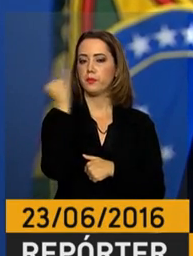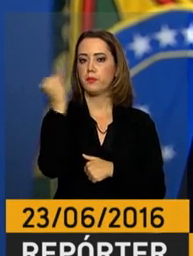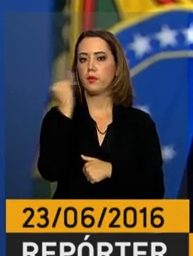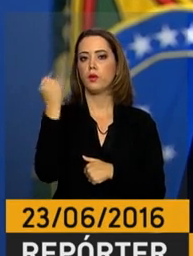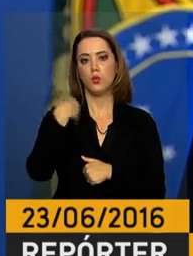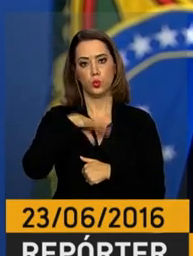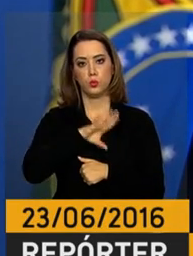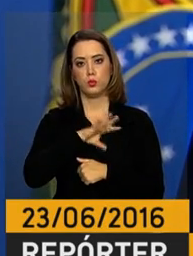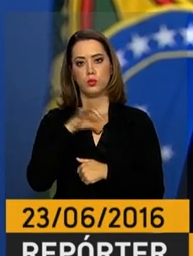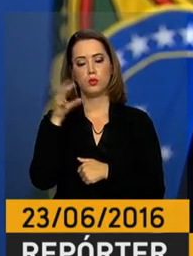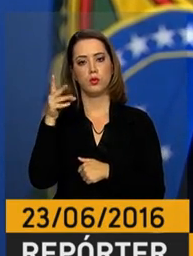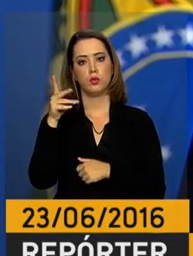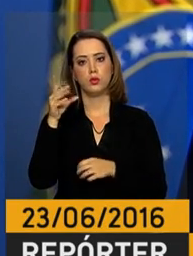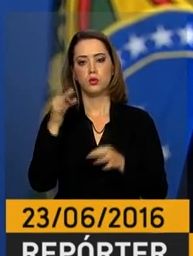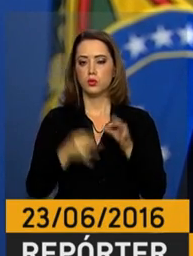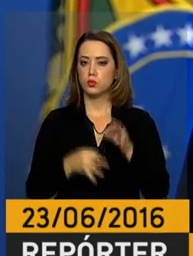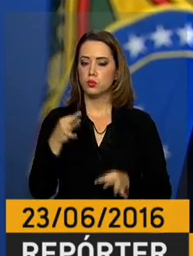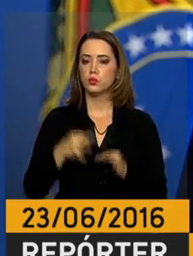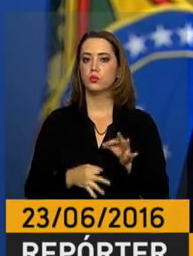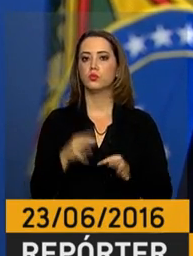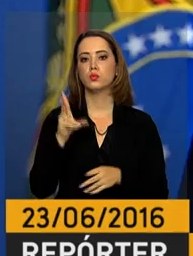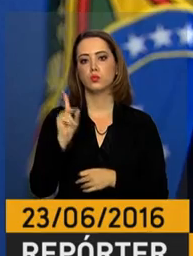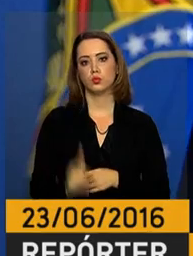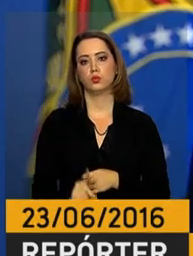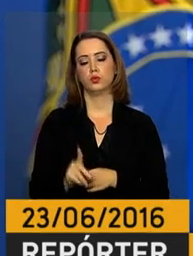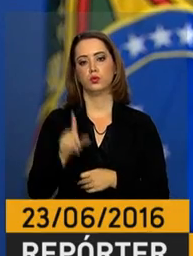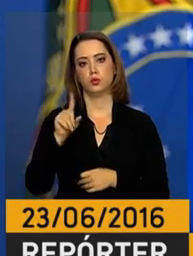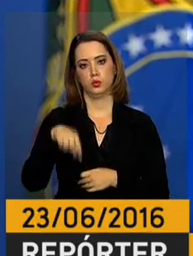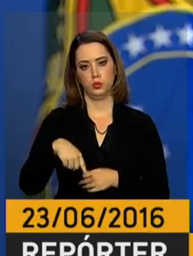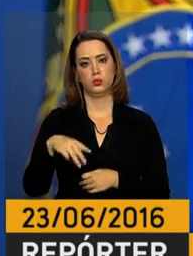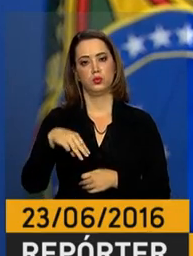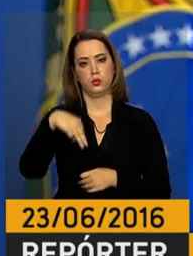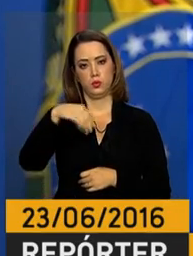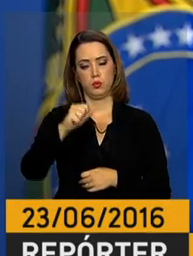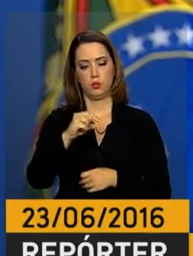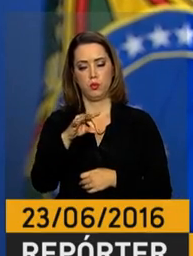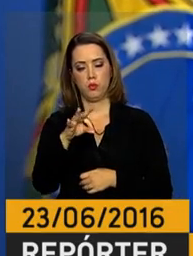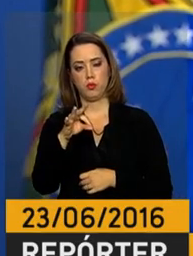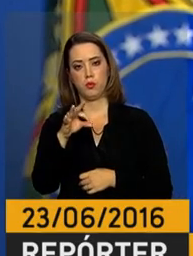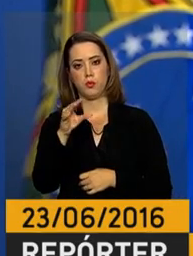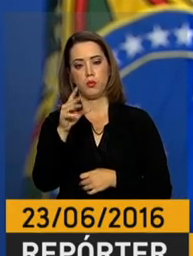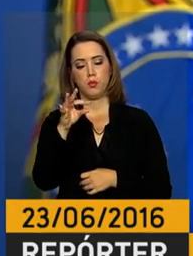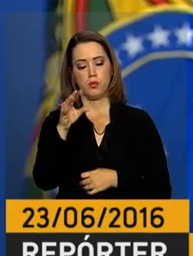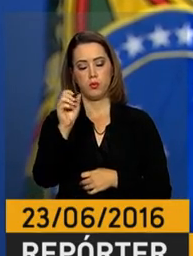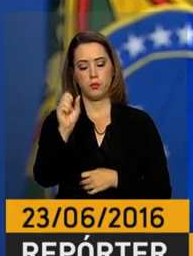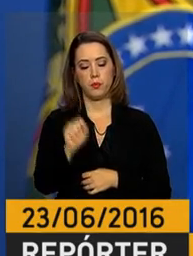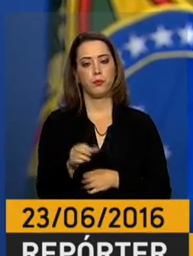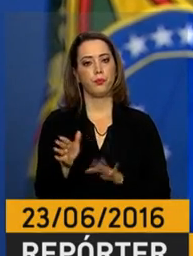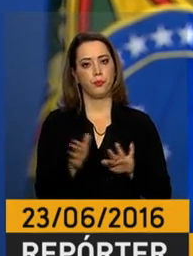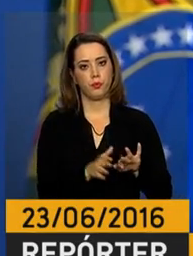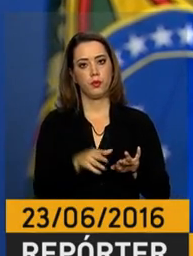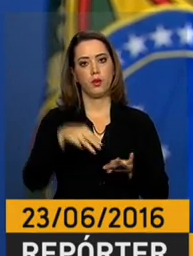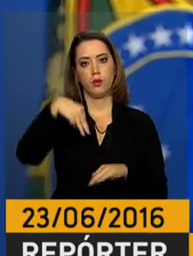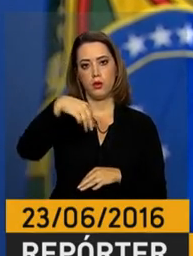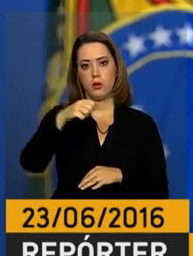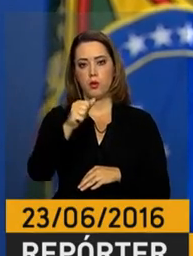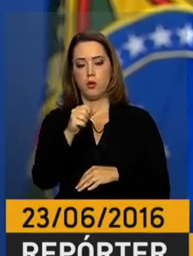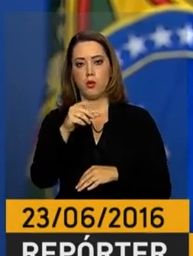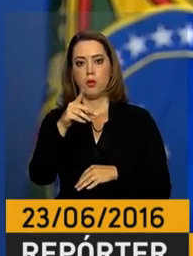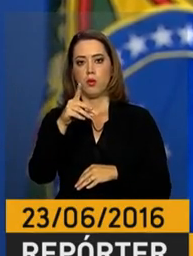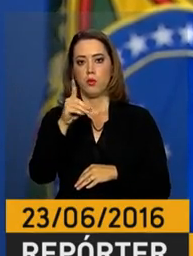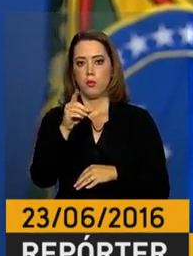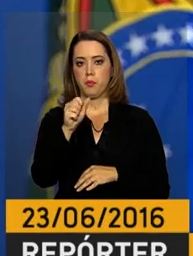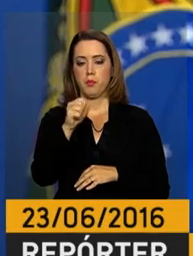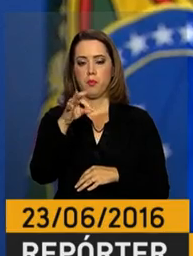direito que é o mandado de injunção se eu me recordo senhores ministros e aqui vai homenagem ao Ministro